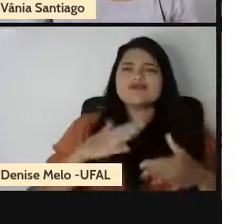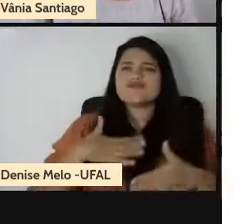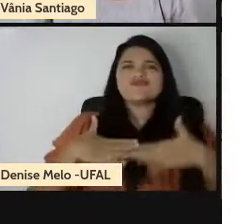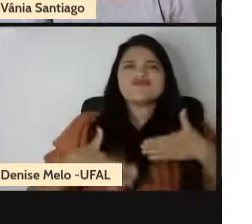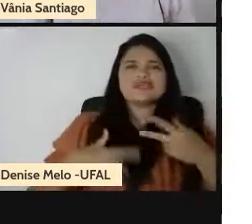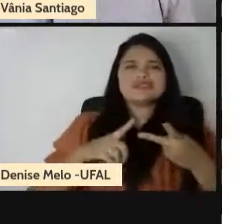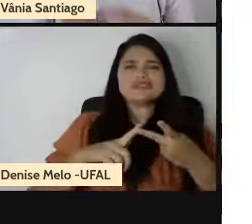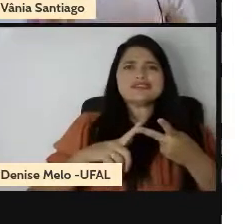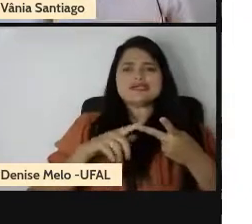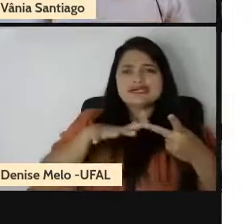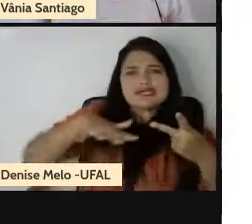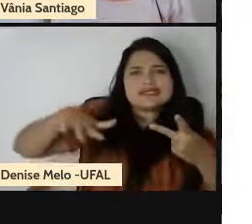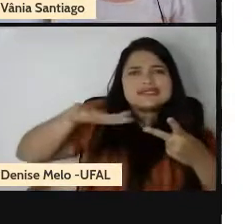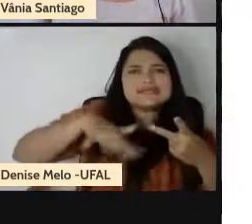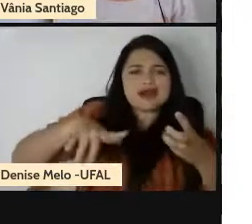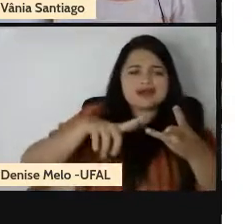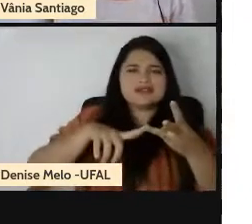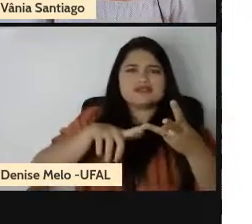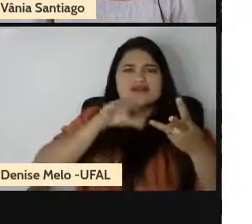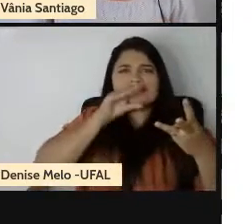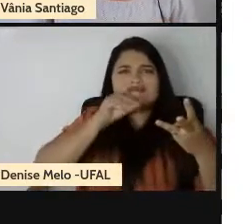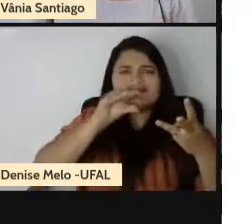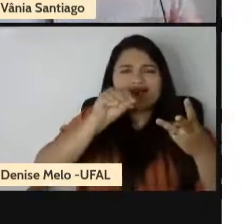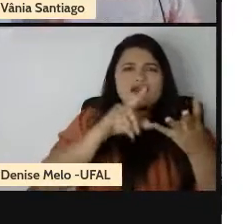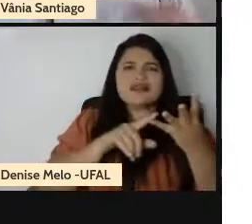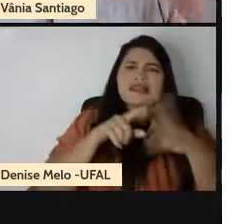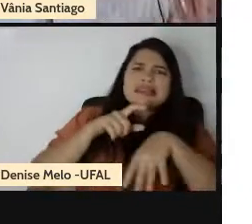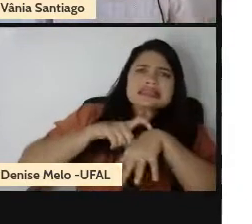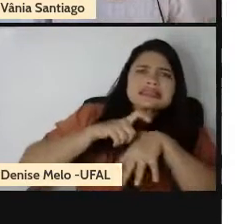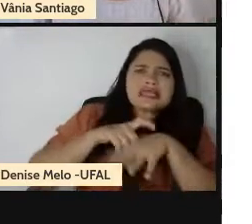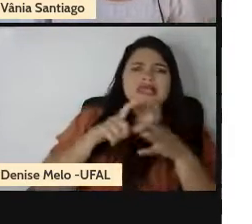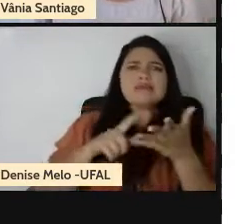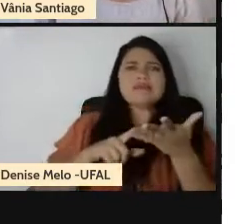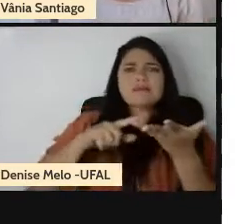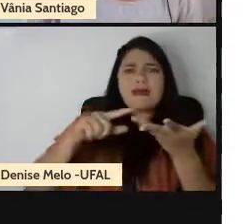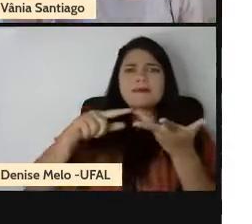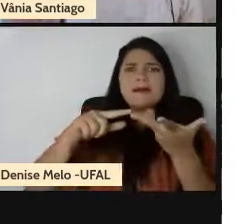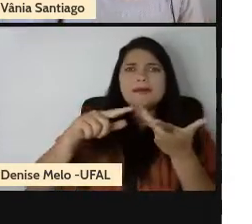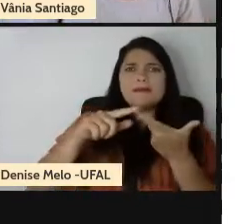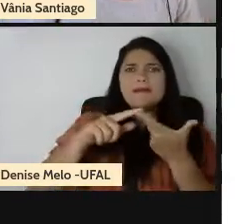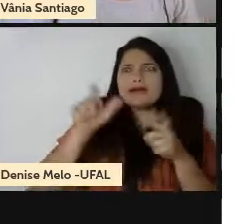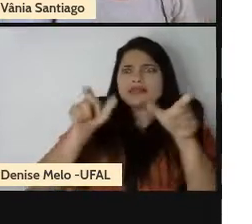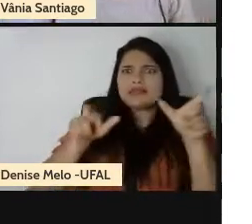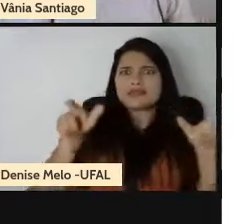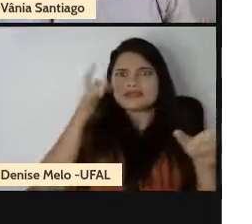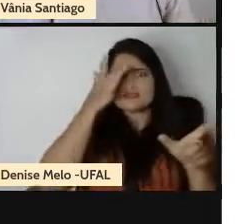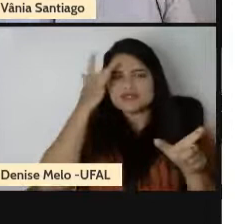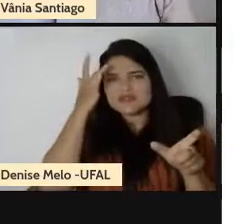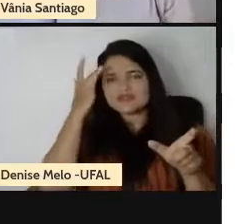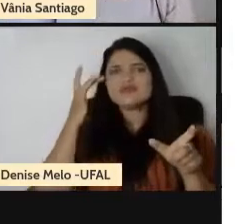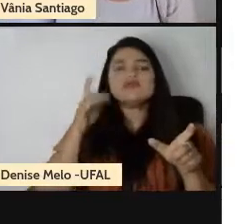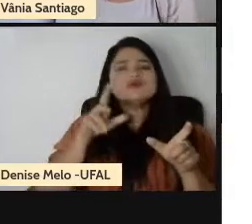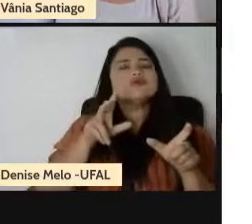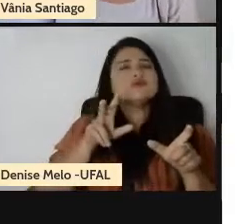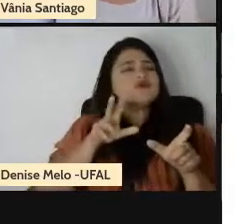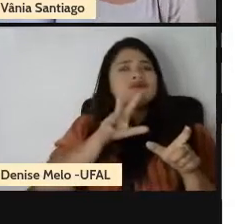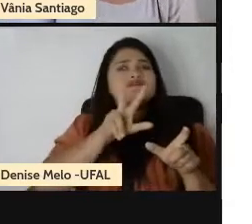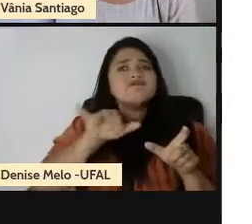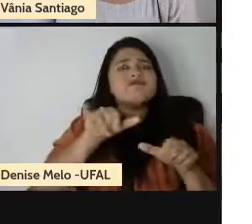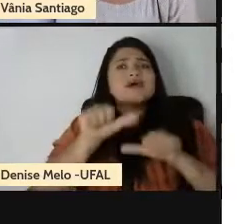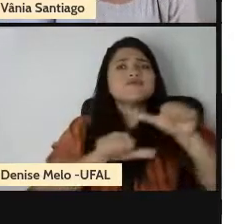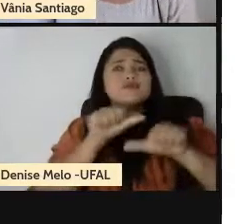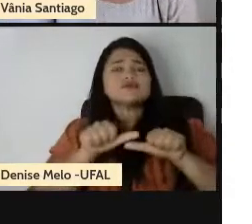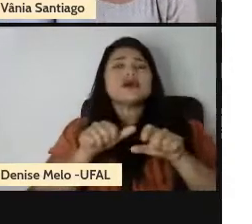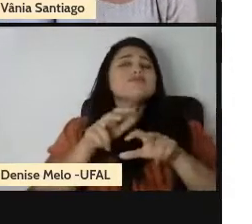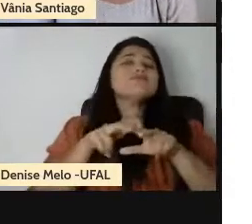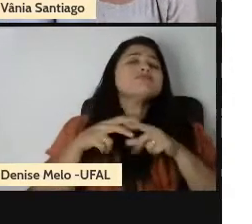de fala, toda a organização, a priorização de fala de uma pessoa ou de outra. Então, somente a presença